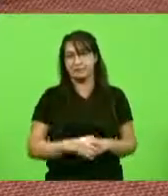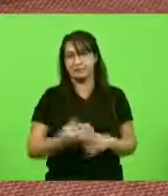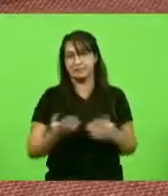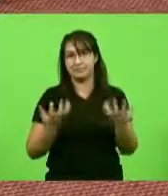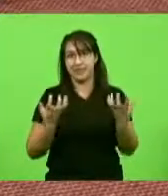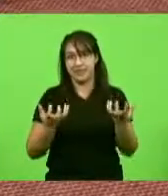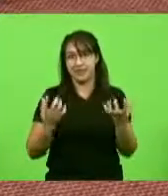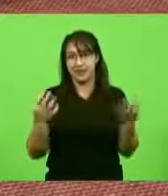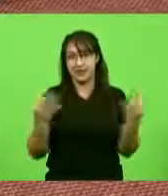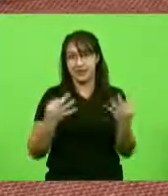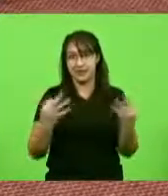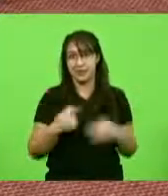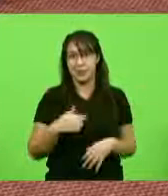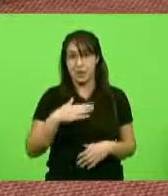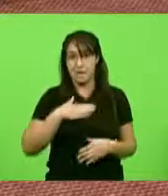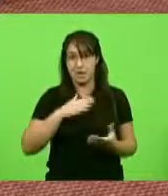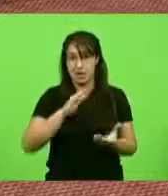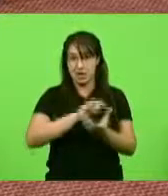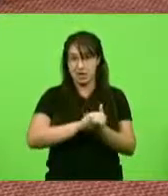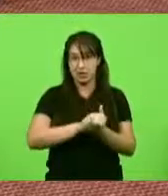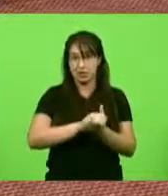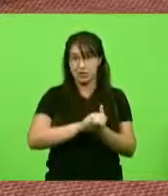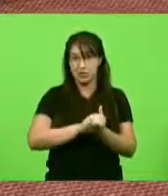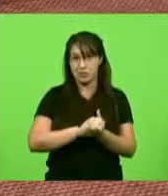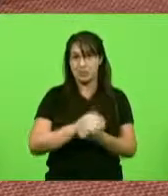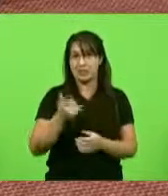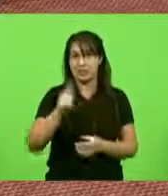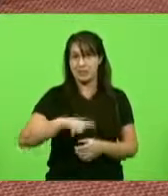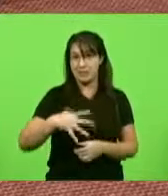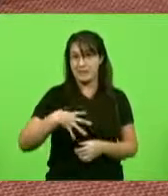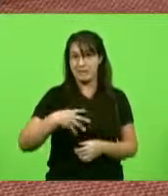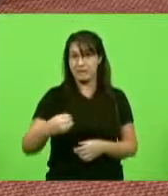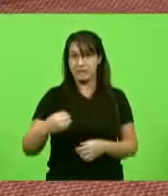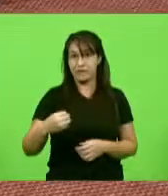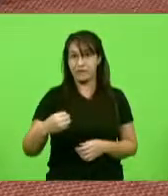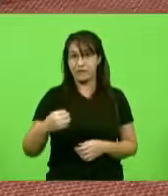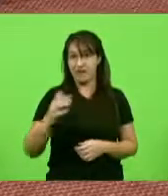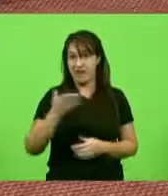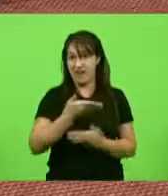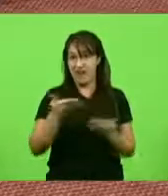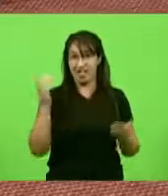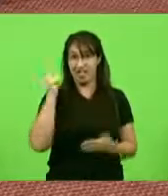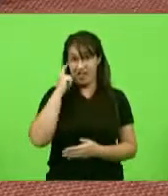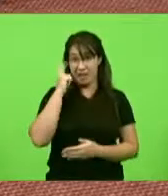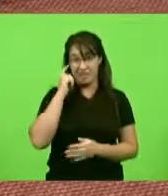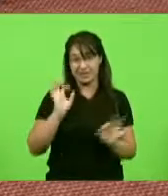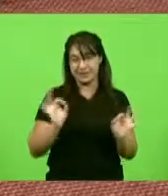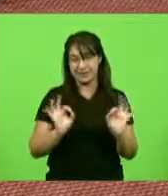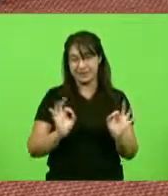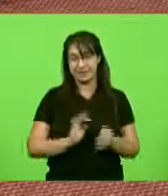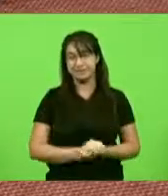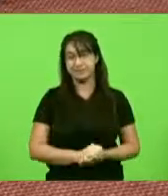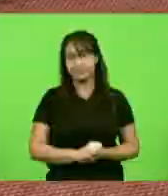nem a minha esposa, nem a minha filha, que vai fazer um ano, semana que vem, acha isso. Acham isso.